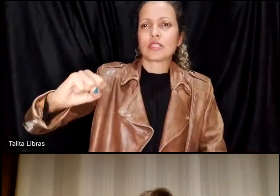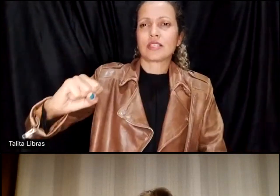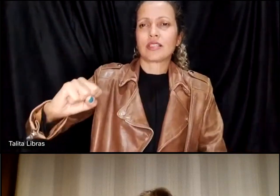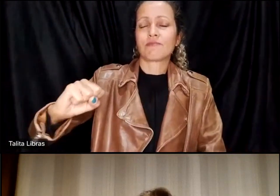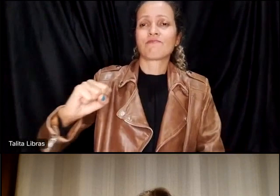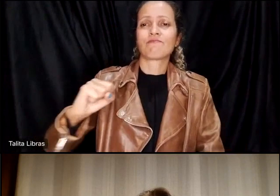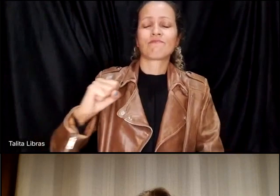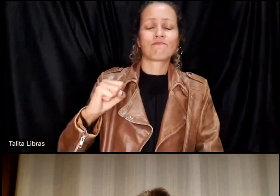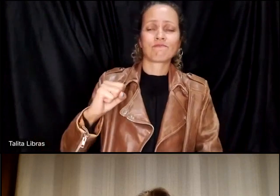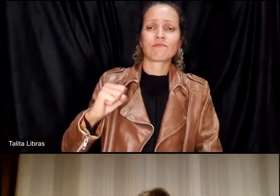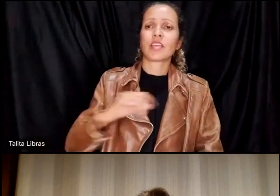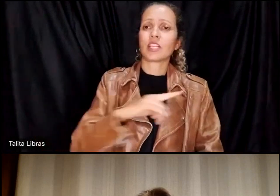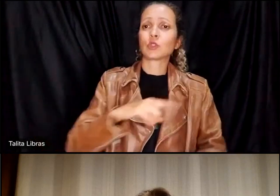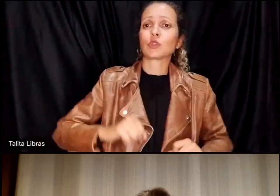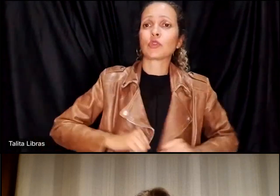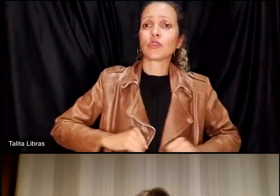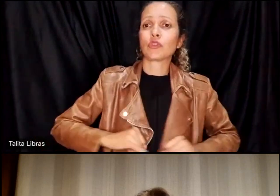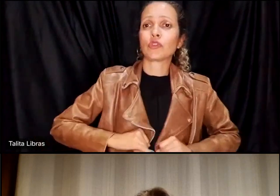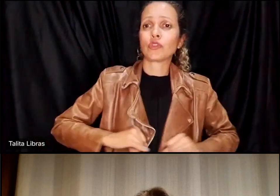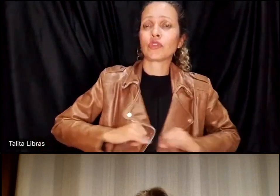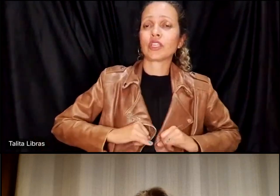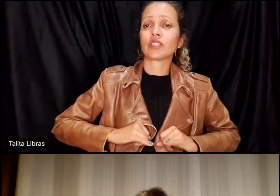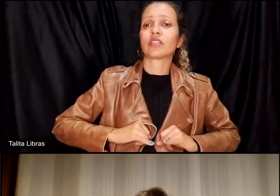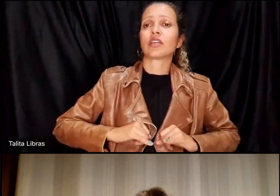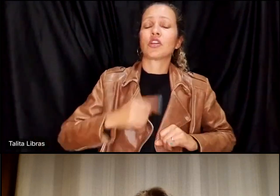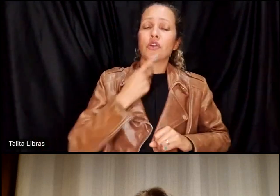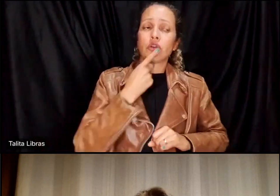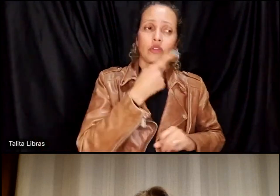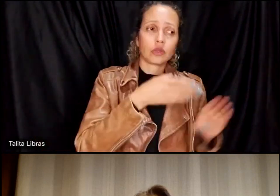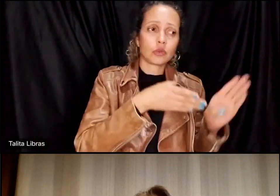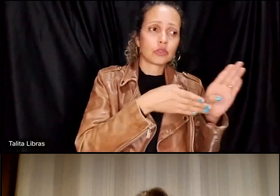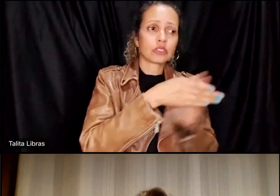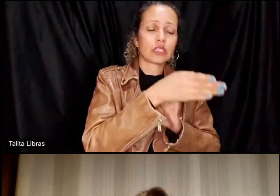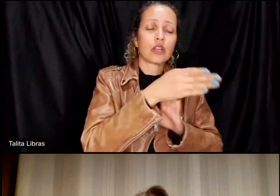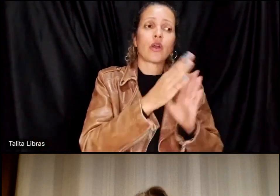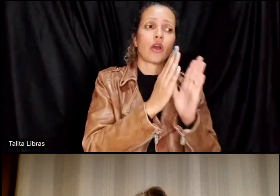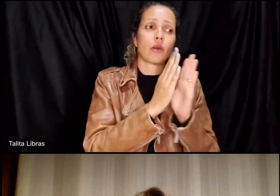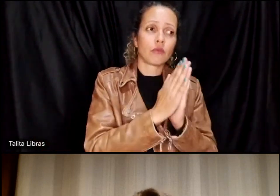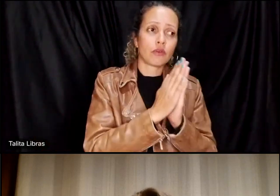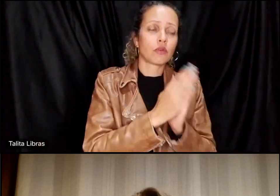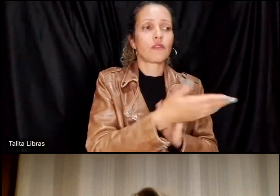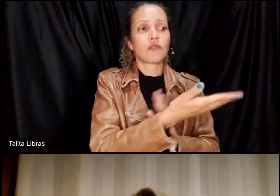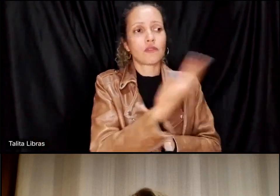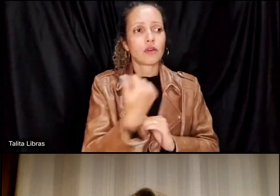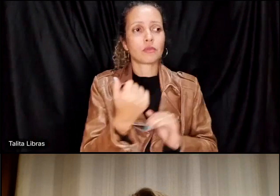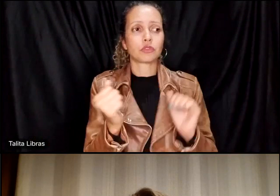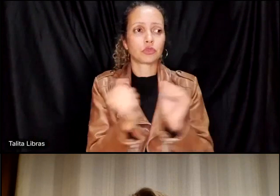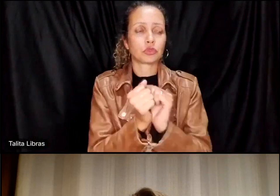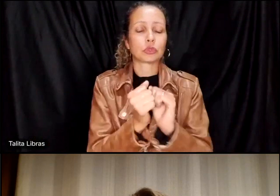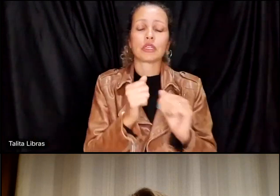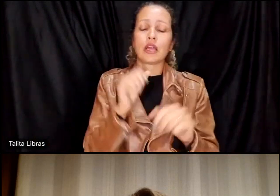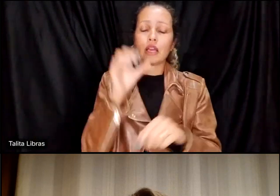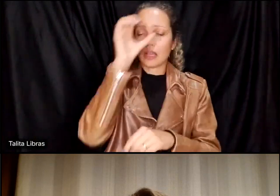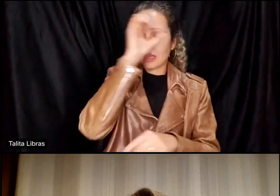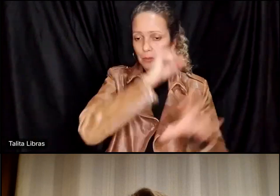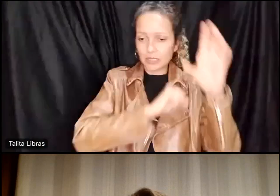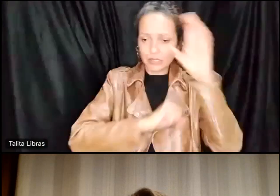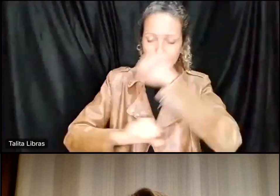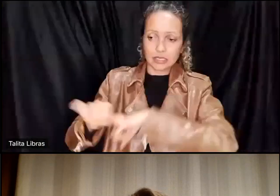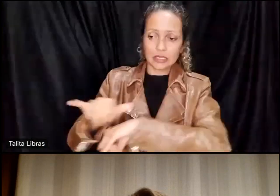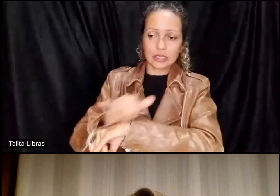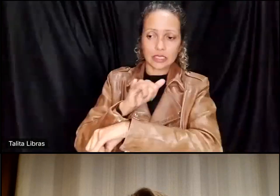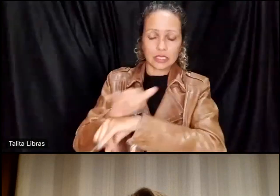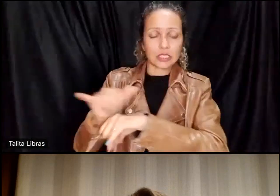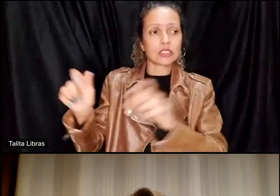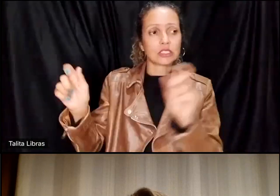vamos aprender essa técnica para ver se você melhora. E aí, a gente reuniu